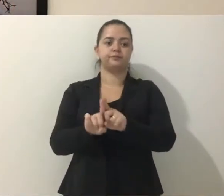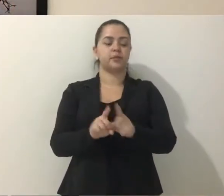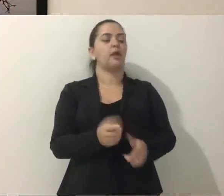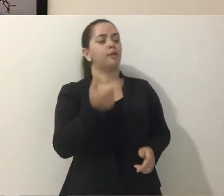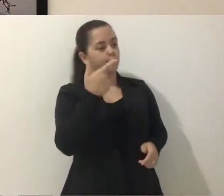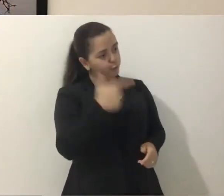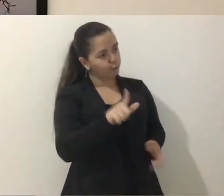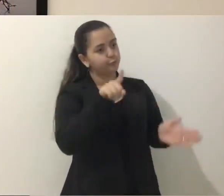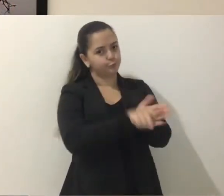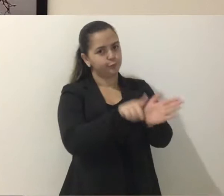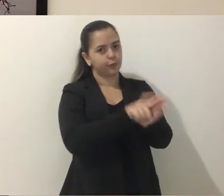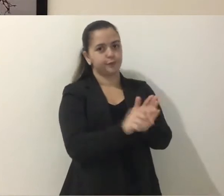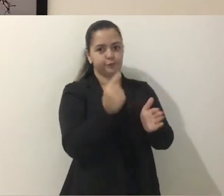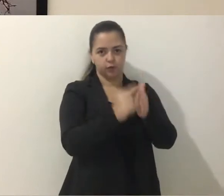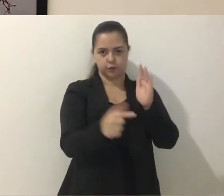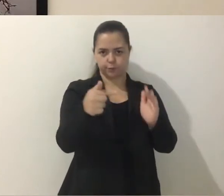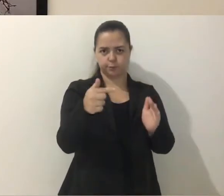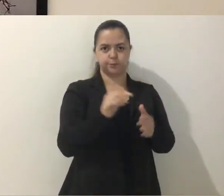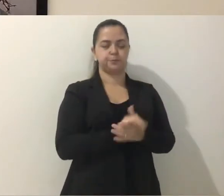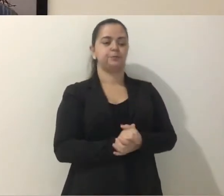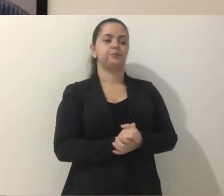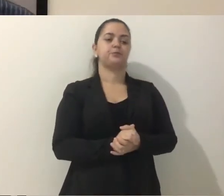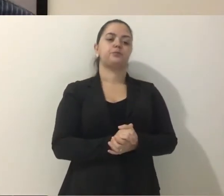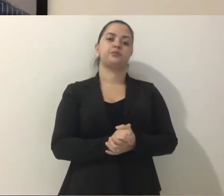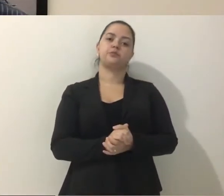pergunta, versículo 7. Aí ele diz assim: